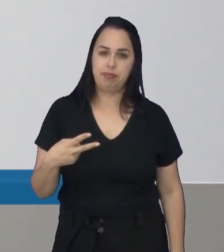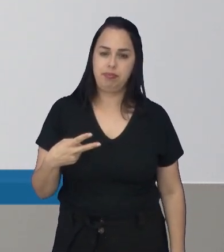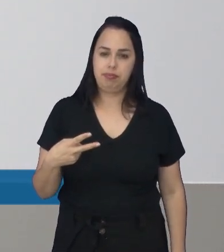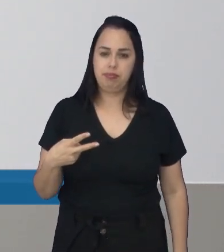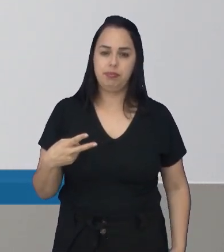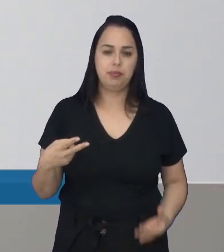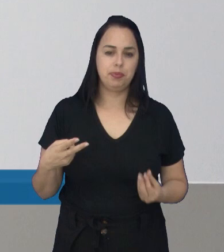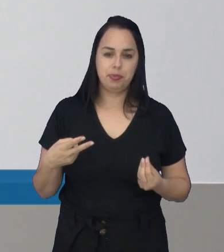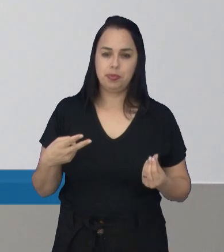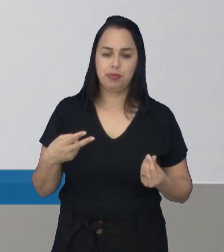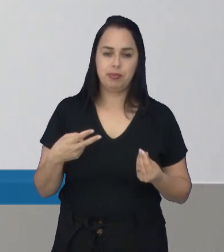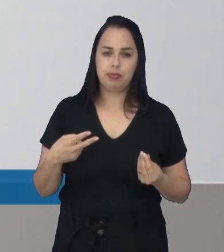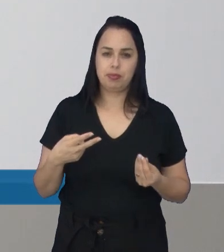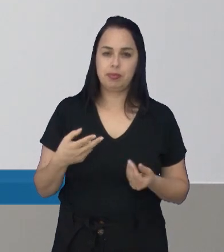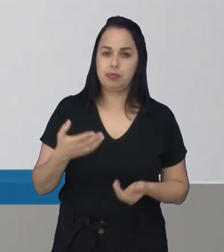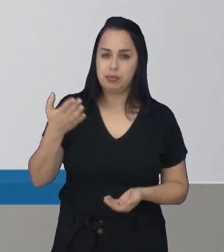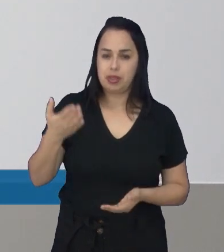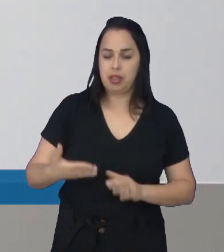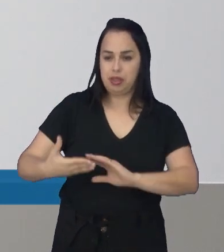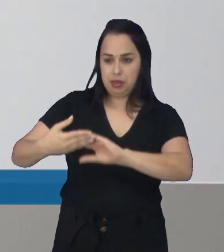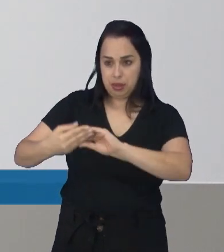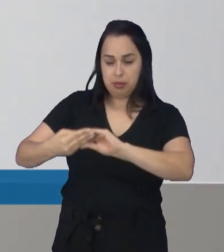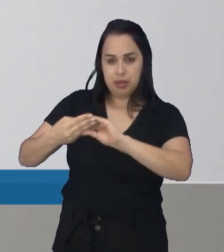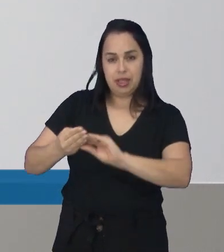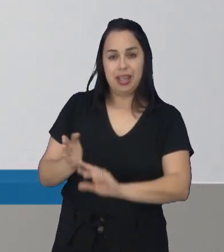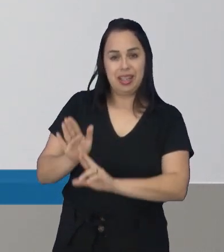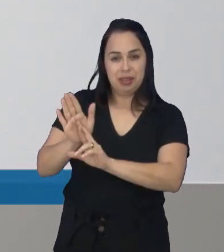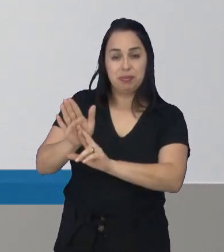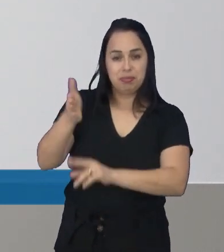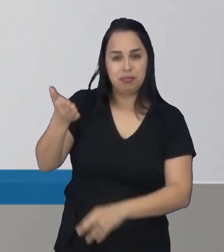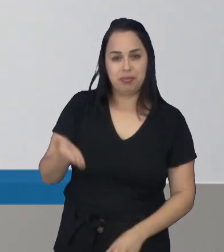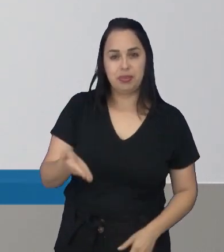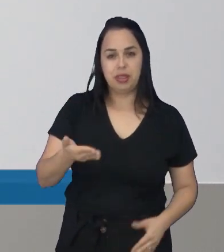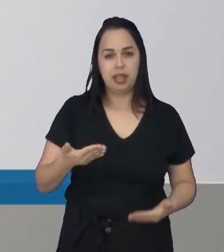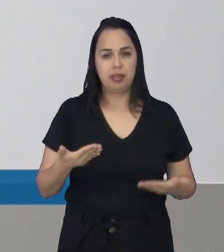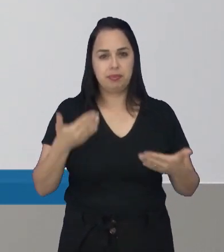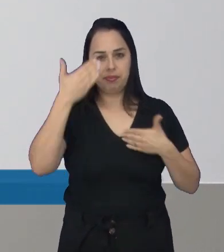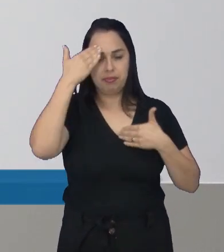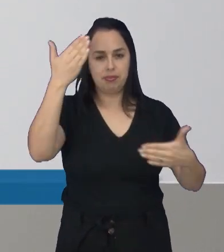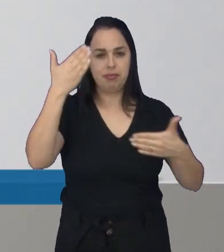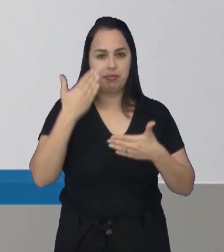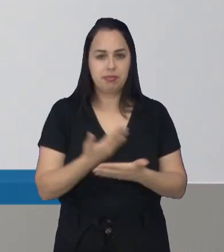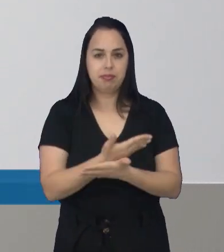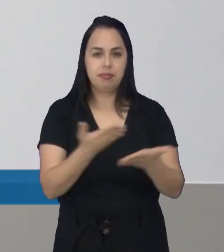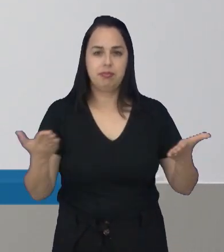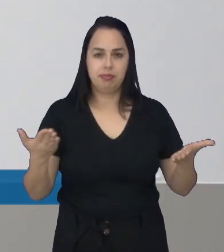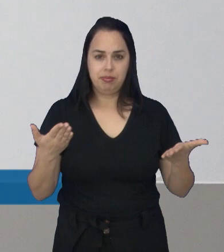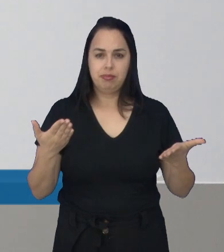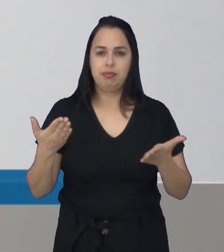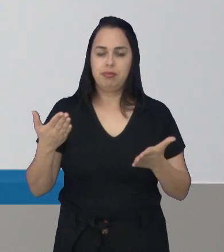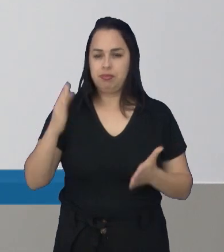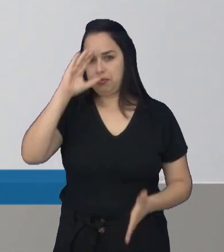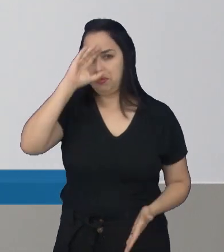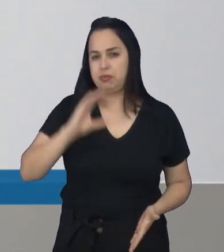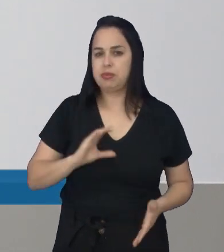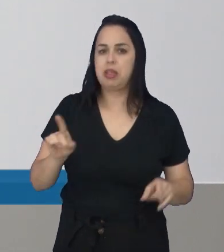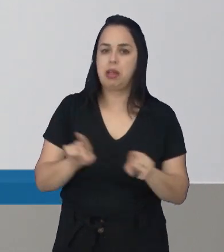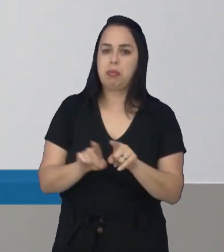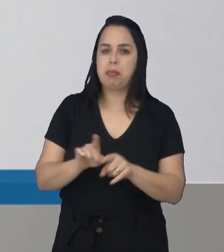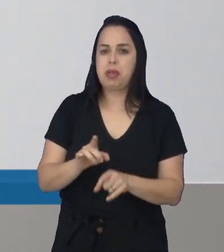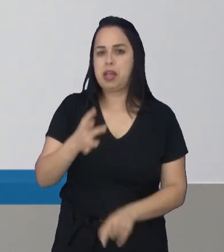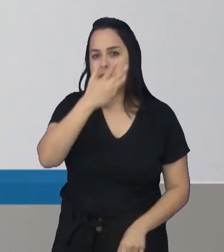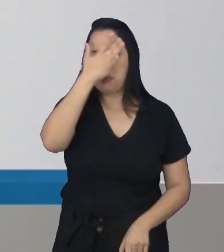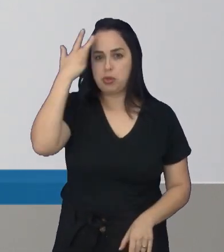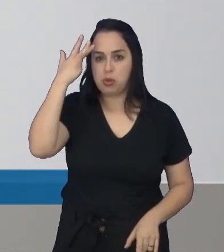então em nome do seu Davi cumprimentar e agradecer a todos cidadãos que estão aqui parabenizar aqueles que participaram